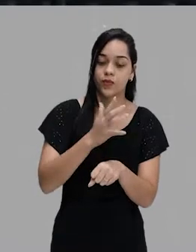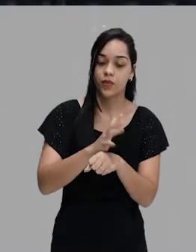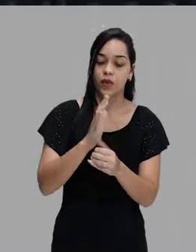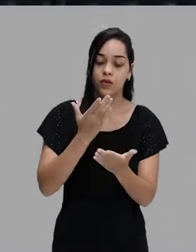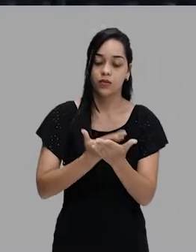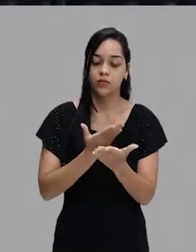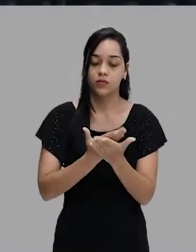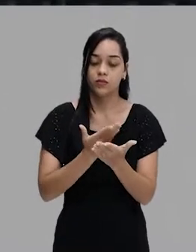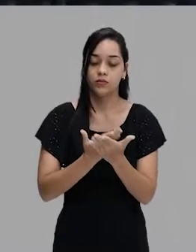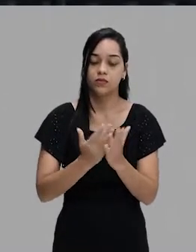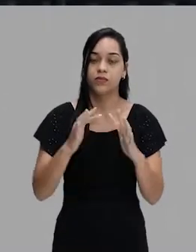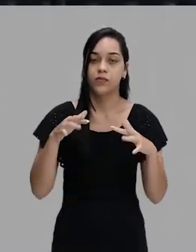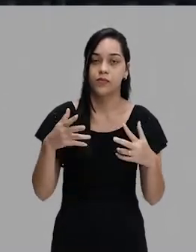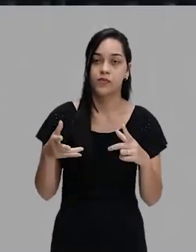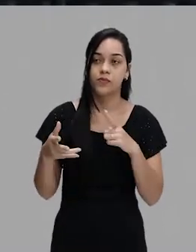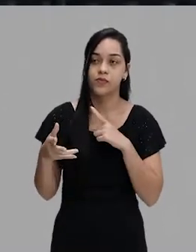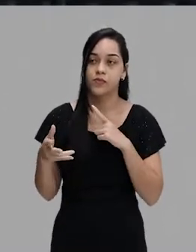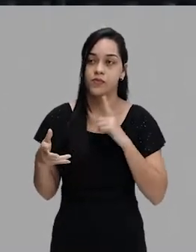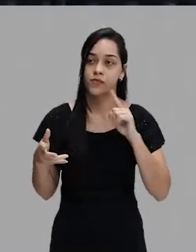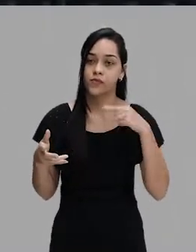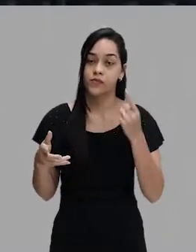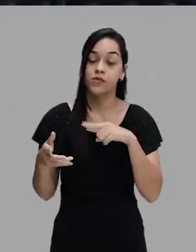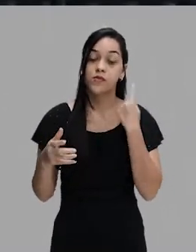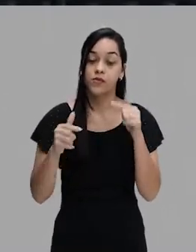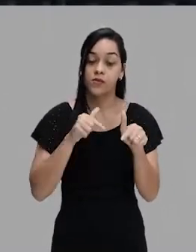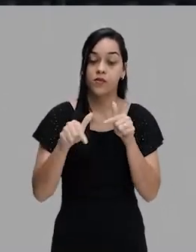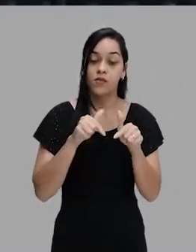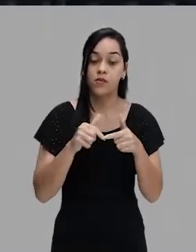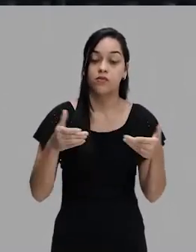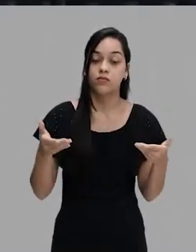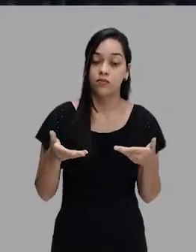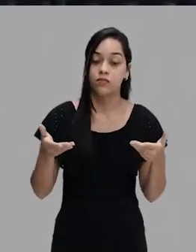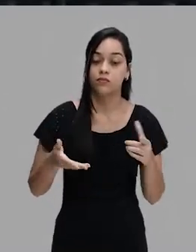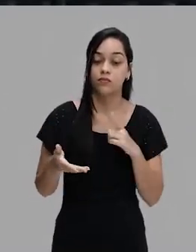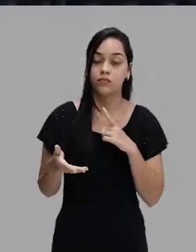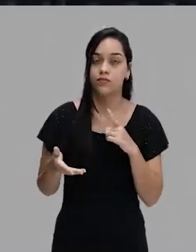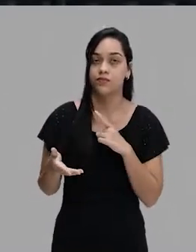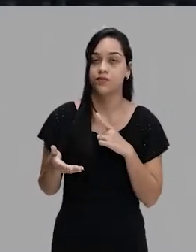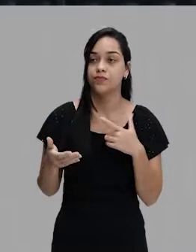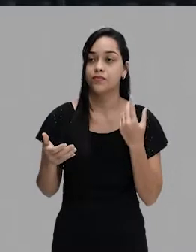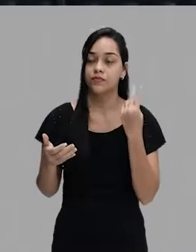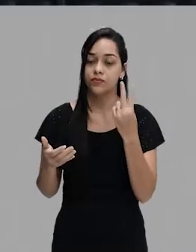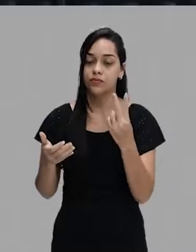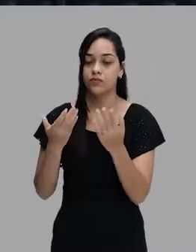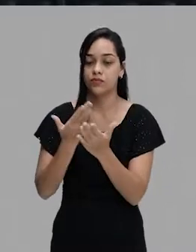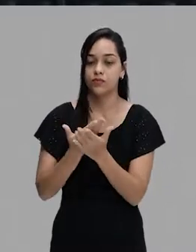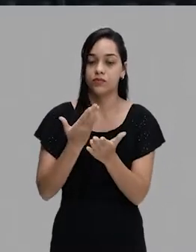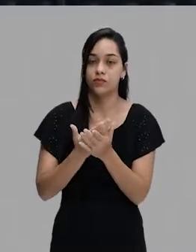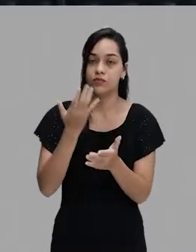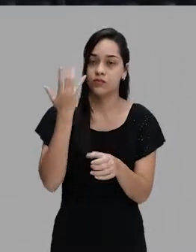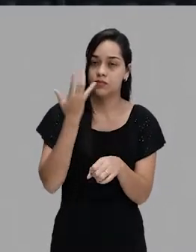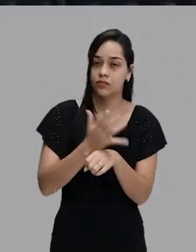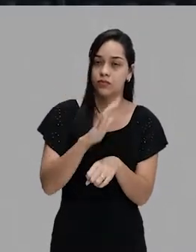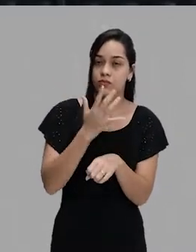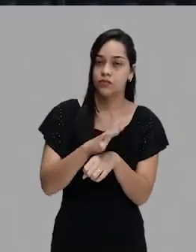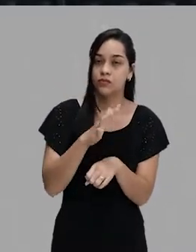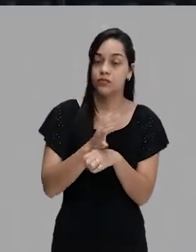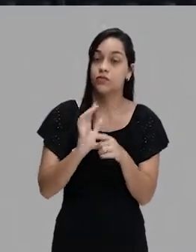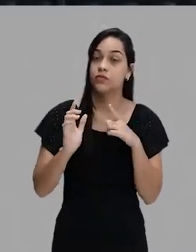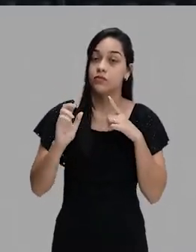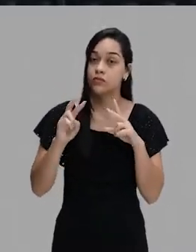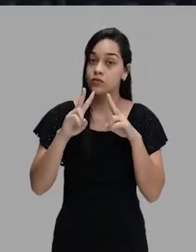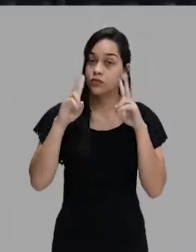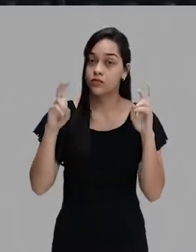aulas que vêm depois dessa que nós estamos trabalhando agora, tá? Nós temos ainda 2 aulas de exercícios sobre este